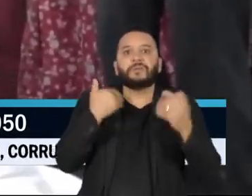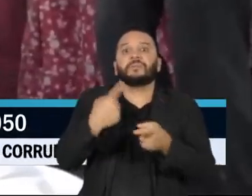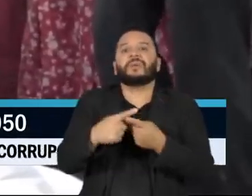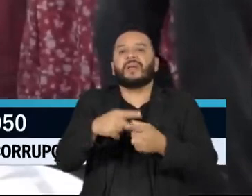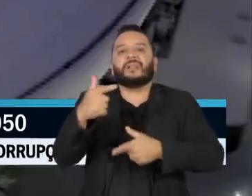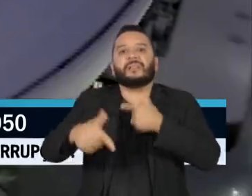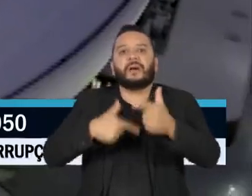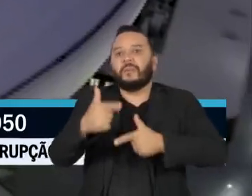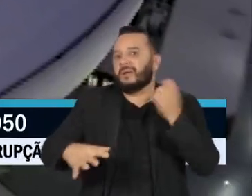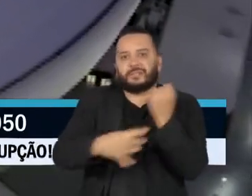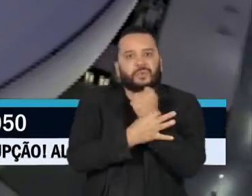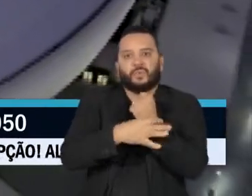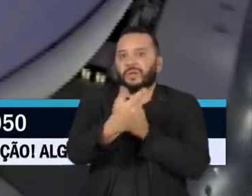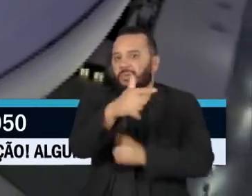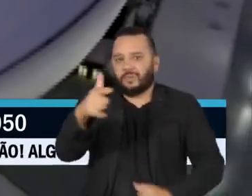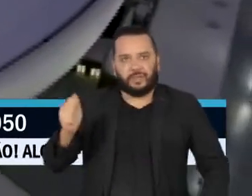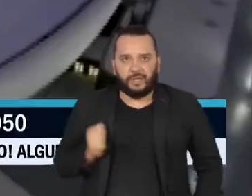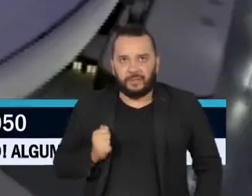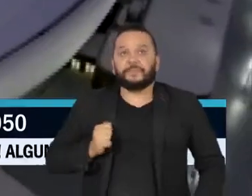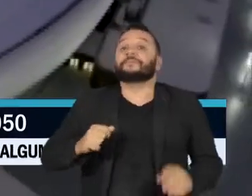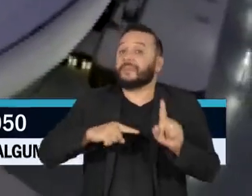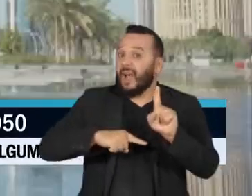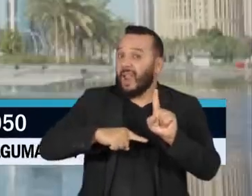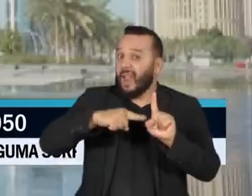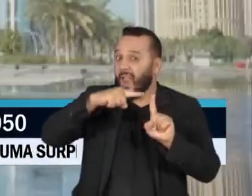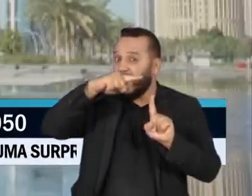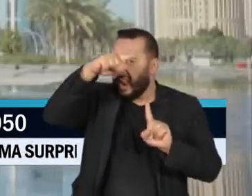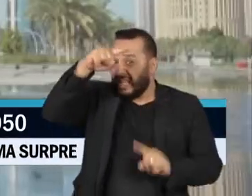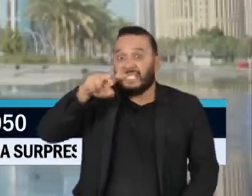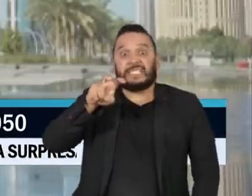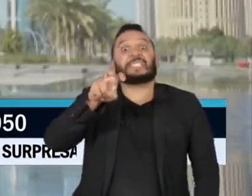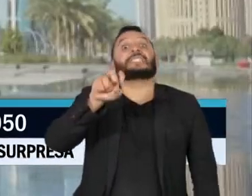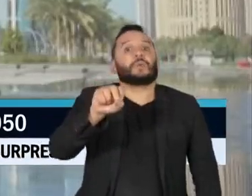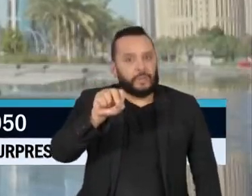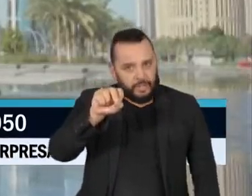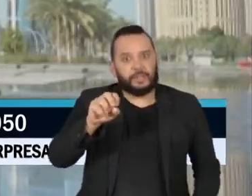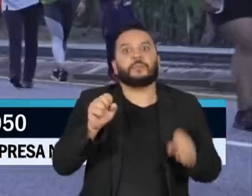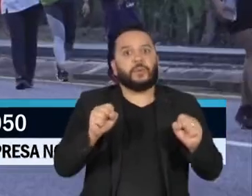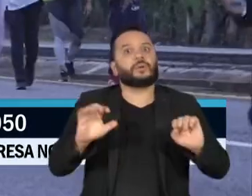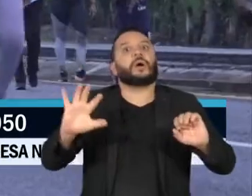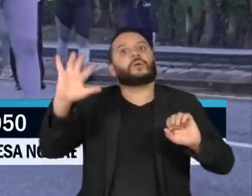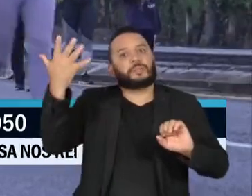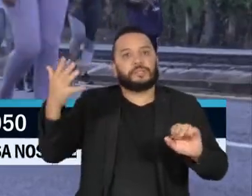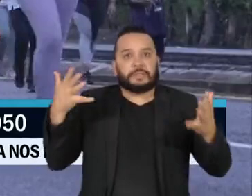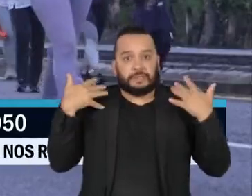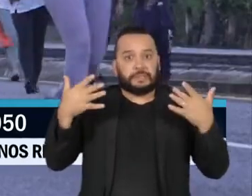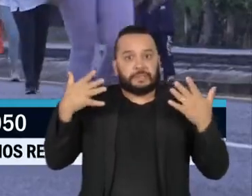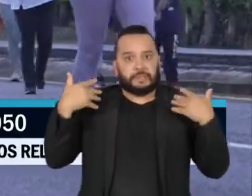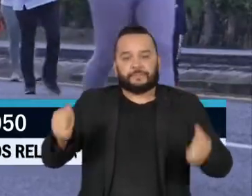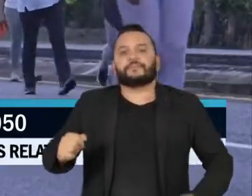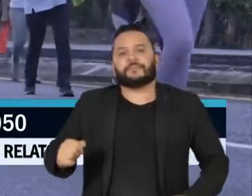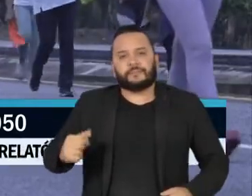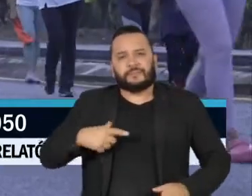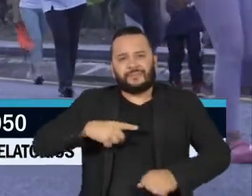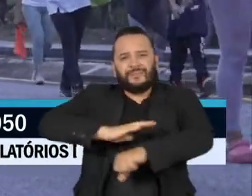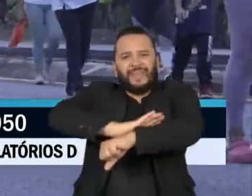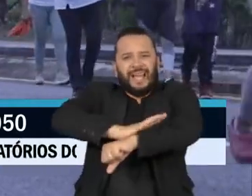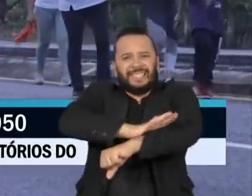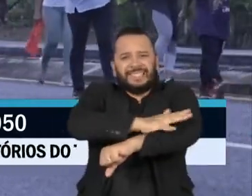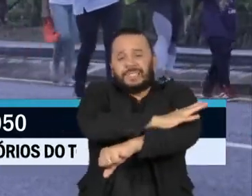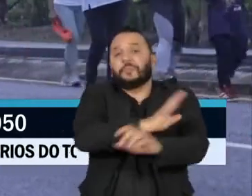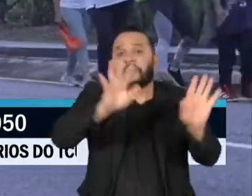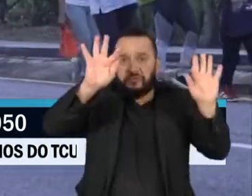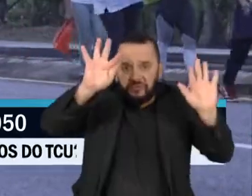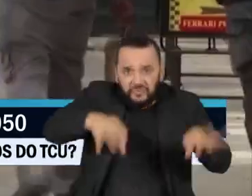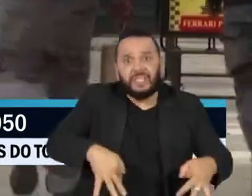de trabalho, num país onde a temperatura pode chegar aos 50 graus no verão. O fim do racismo ainda terá que